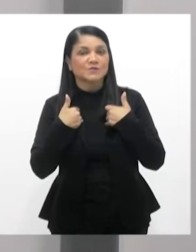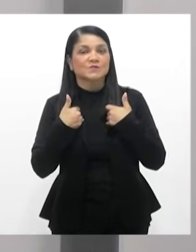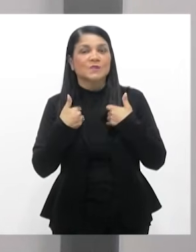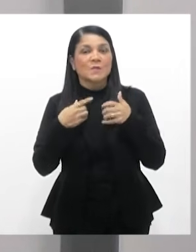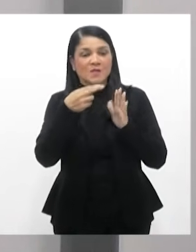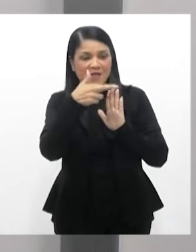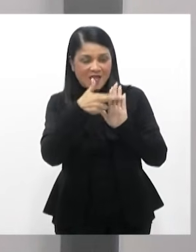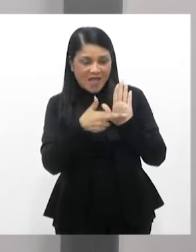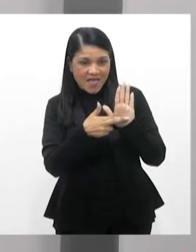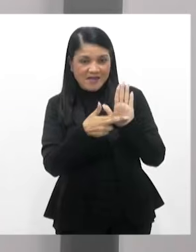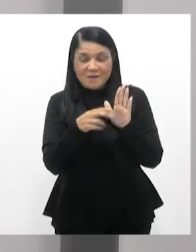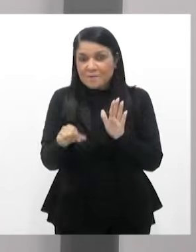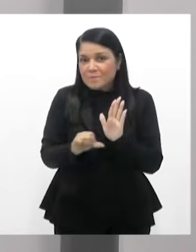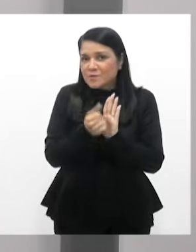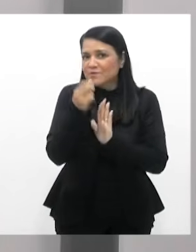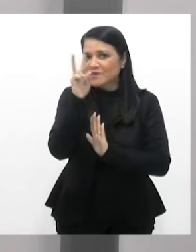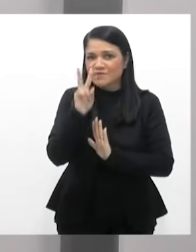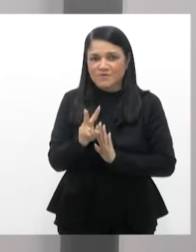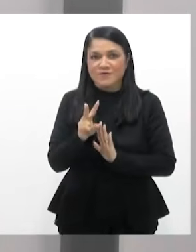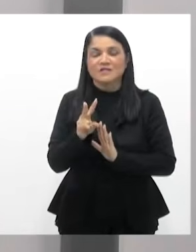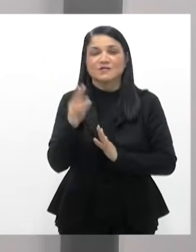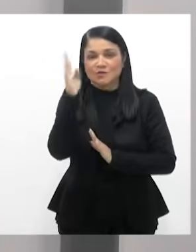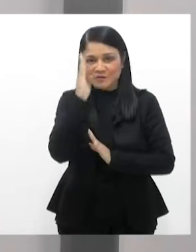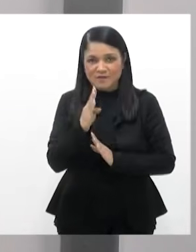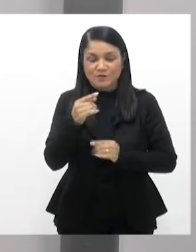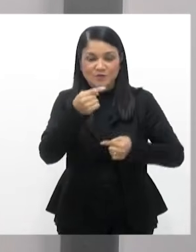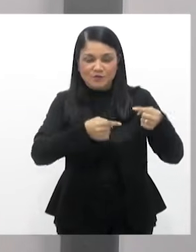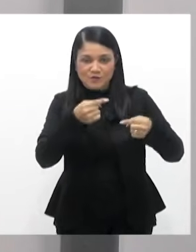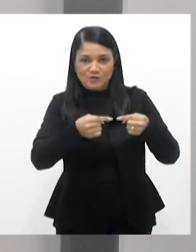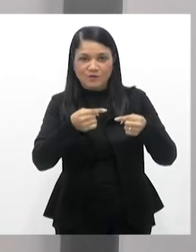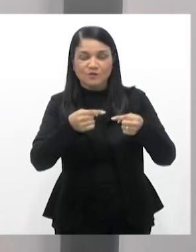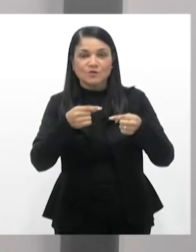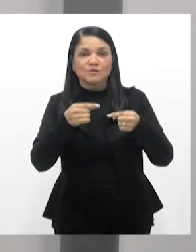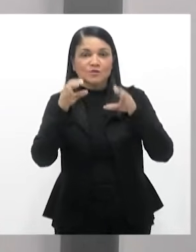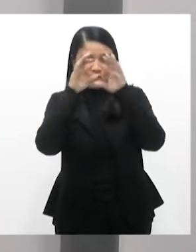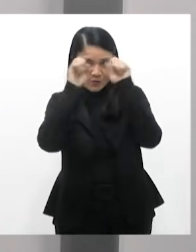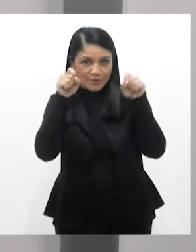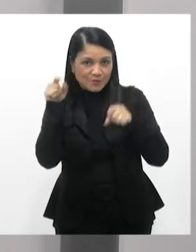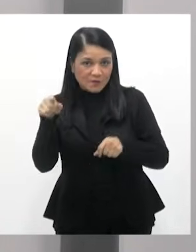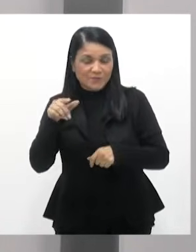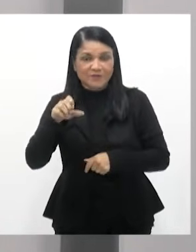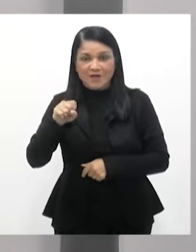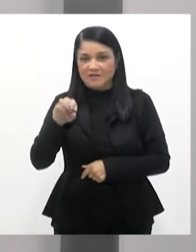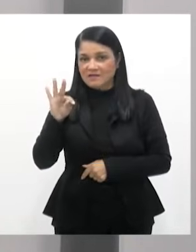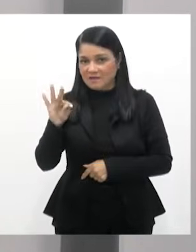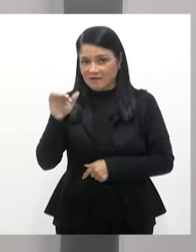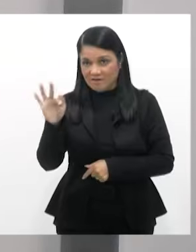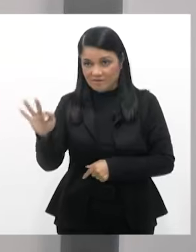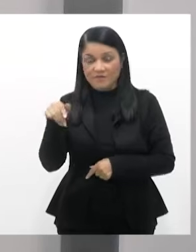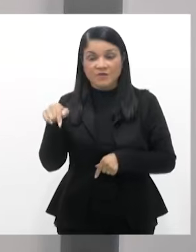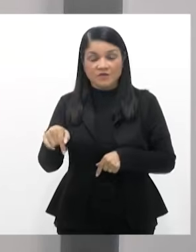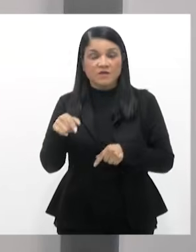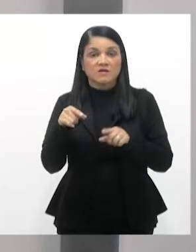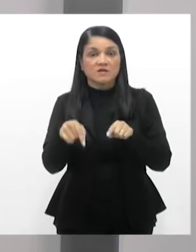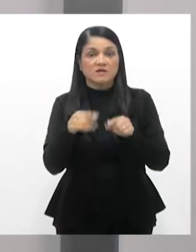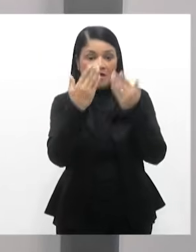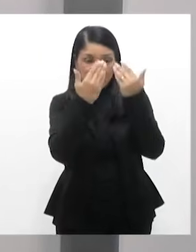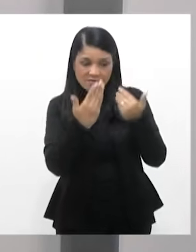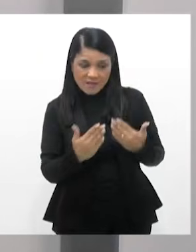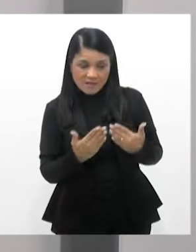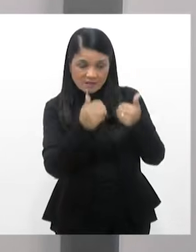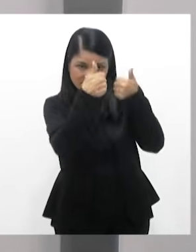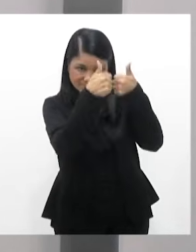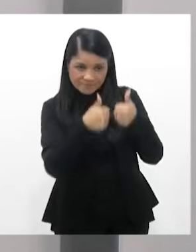primeira vez no Brasil, de discussão para o Supremo. Mas quero deixar claro, até porque fica nos anais da casa, o entendimento de um e de outro, e que todos que